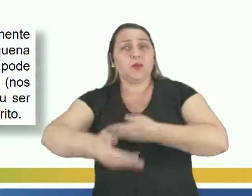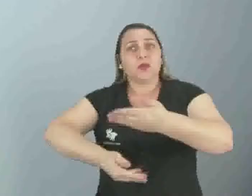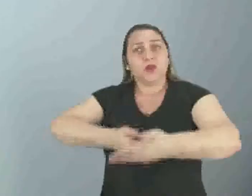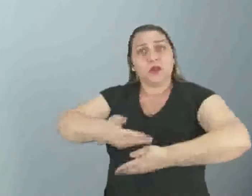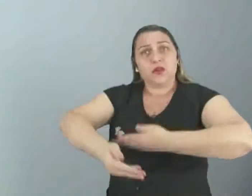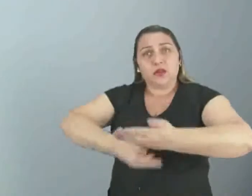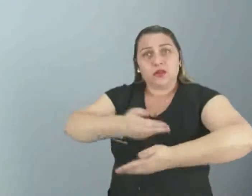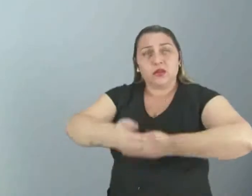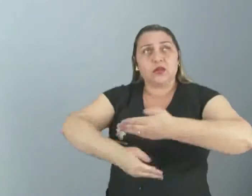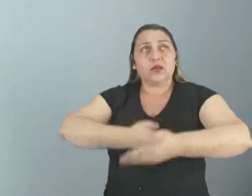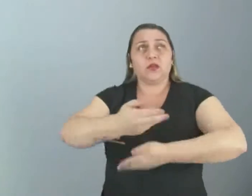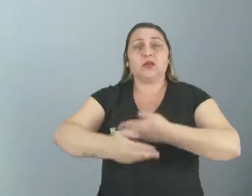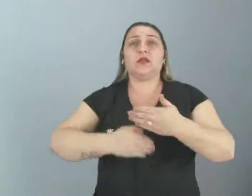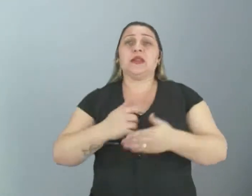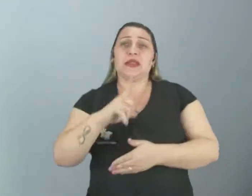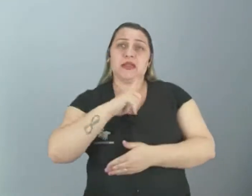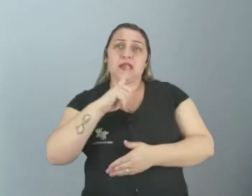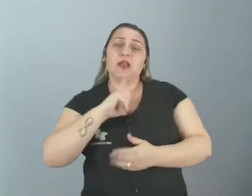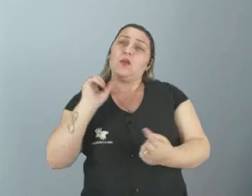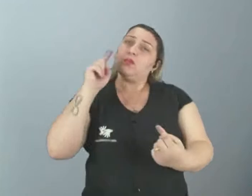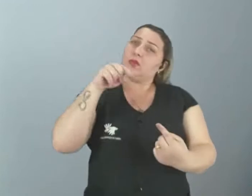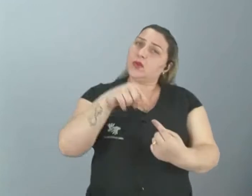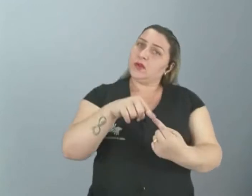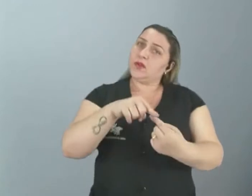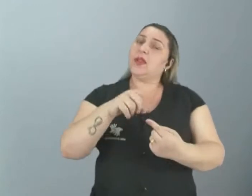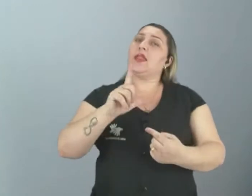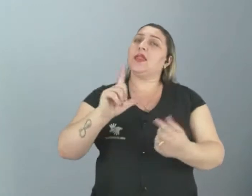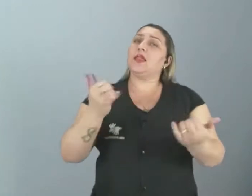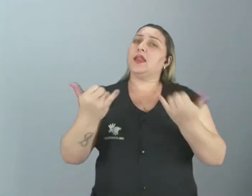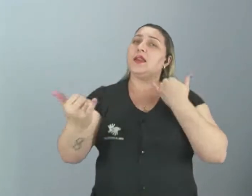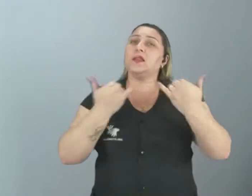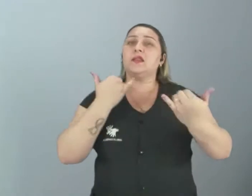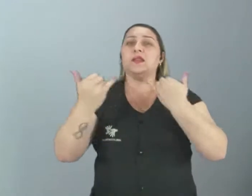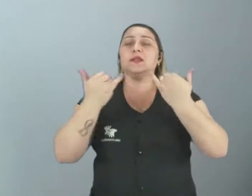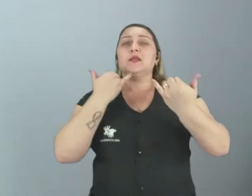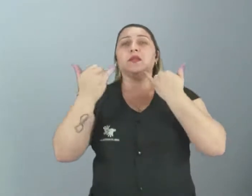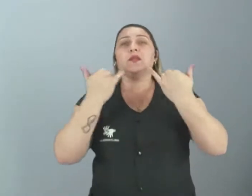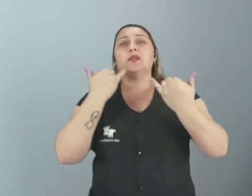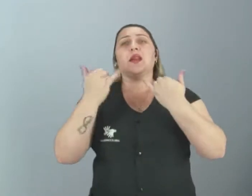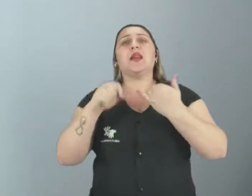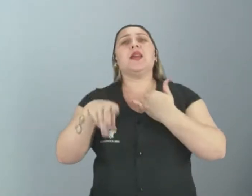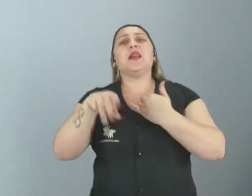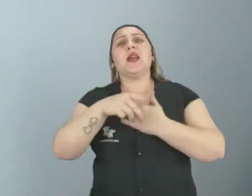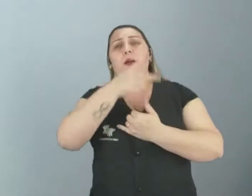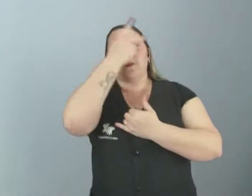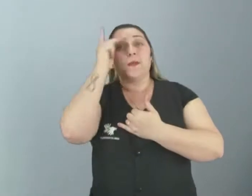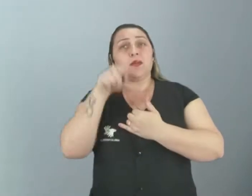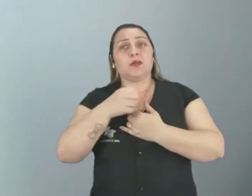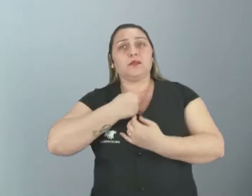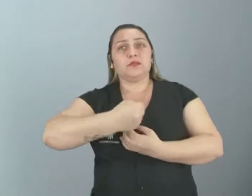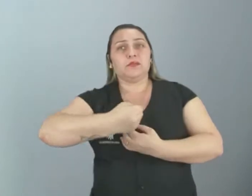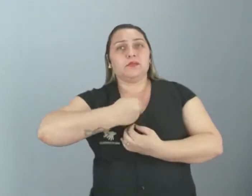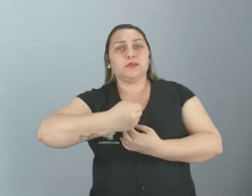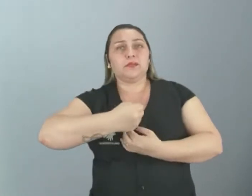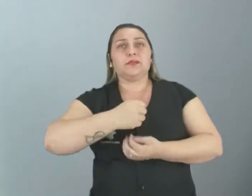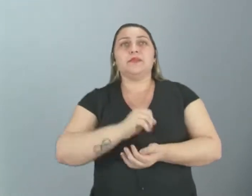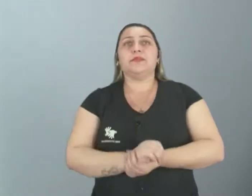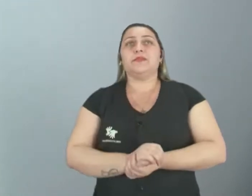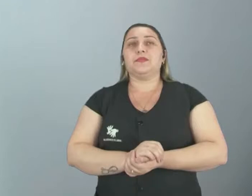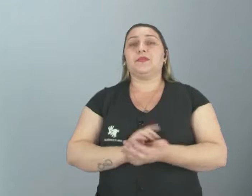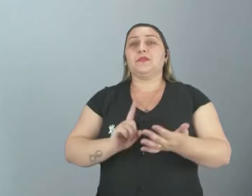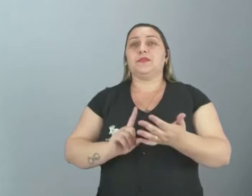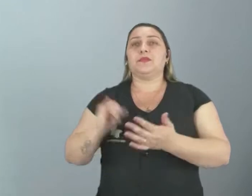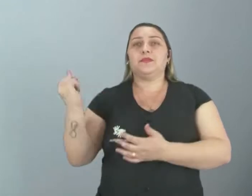duas pessoas. A entrevista tem a finalidade de dar informações a vocês sobre quem é o entrevistado. Outro